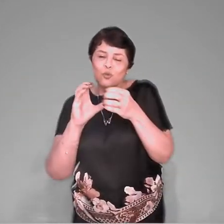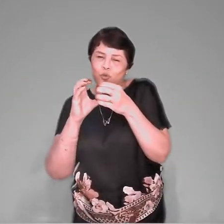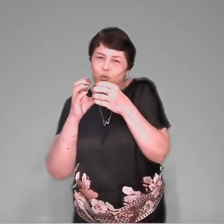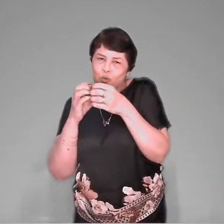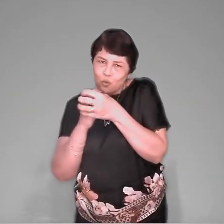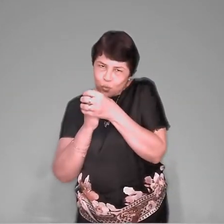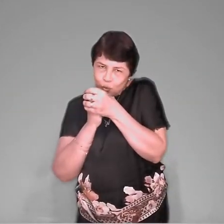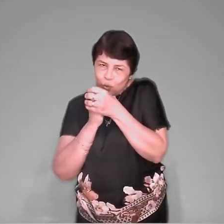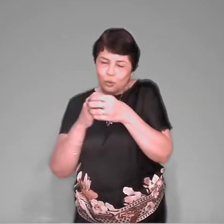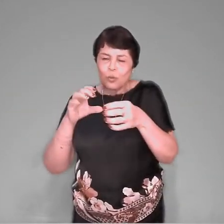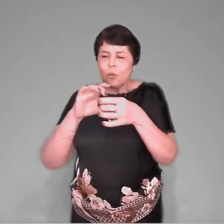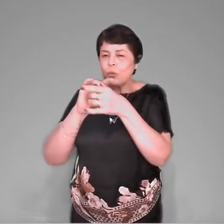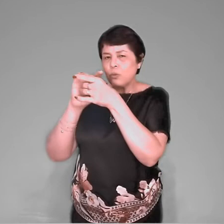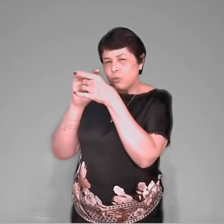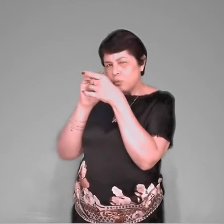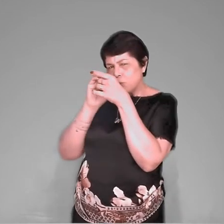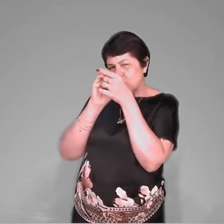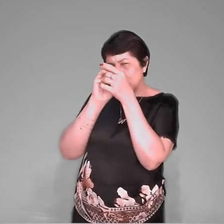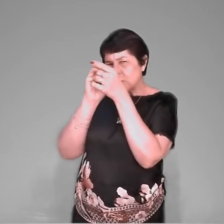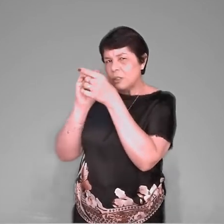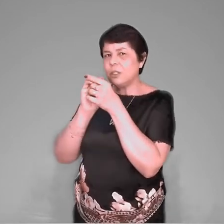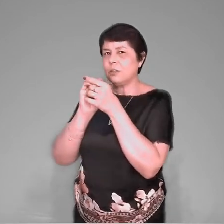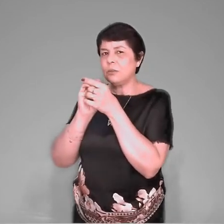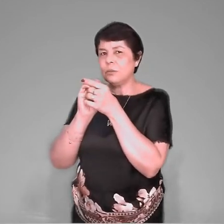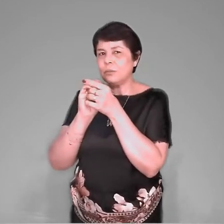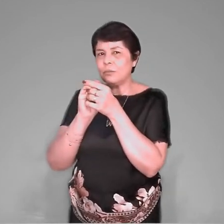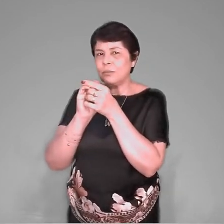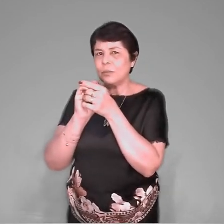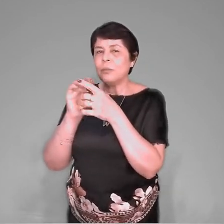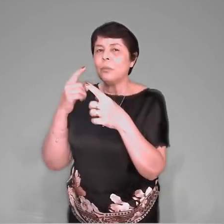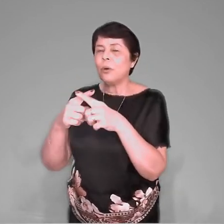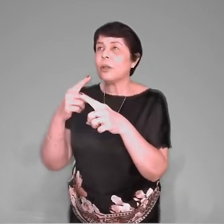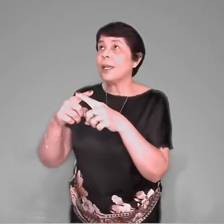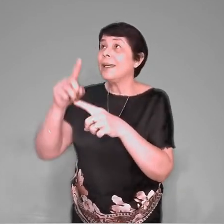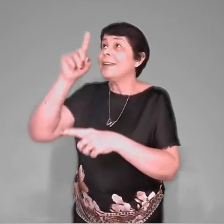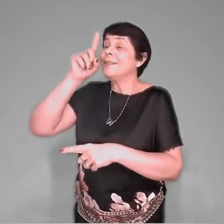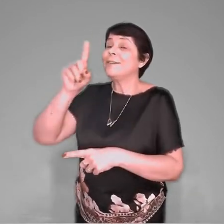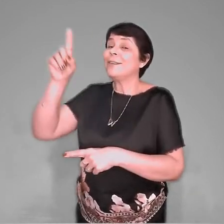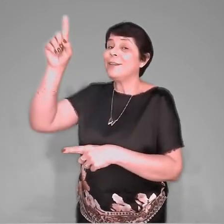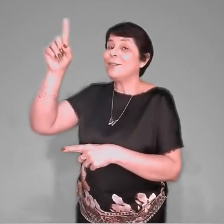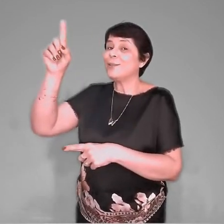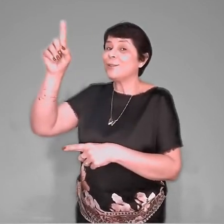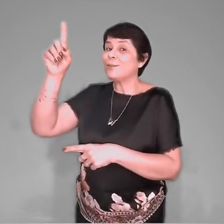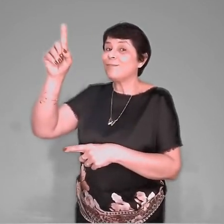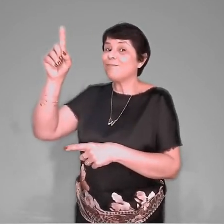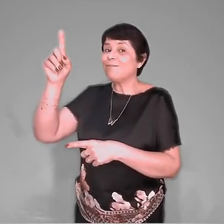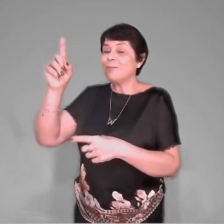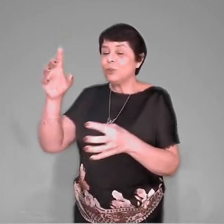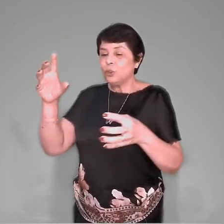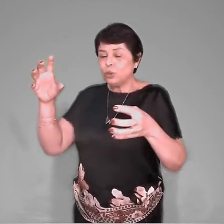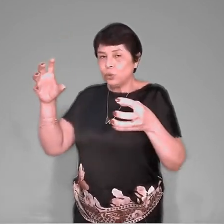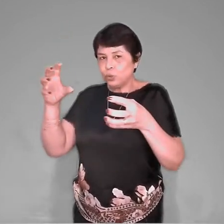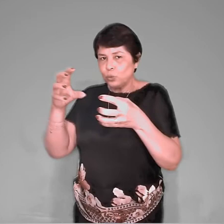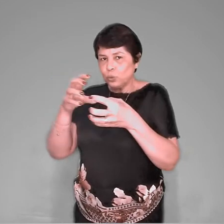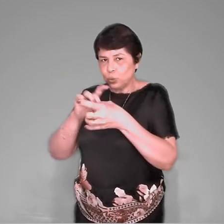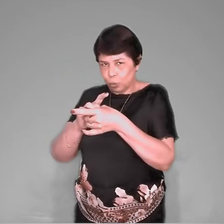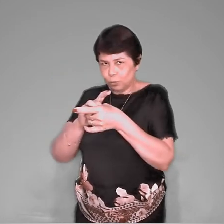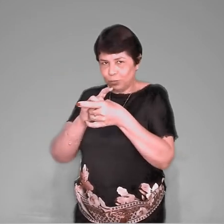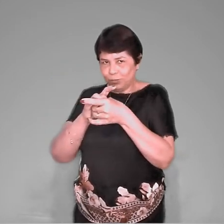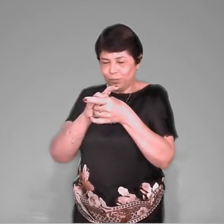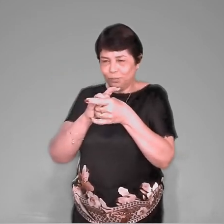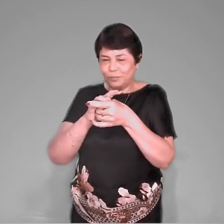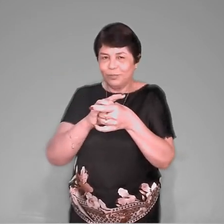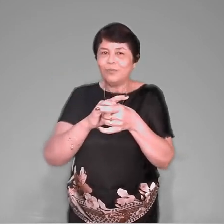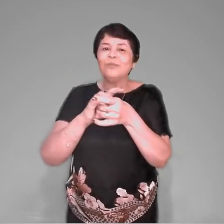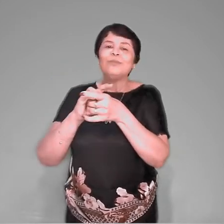Deus está fazendo isso. Como Ele não habita em templo feito por mão humana, Ele está construindo um lugar em